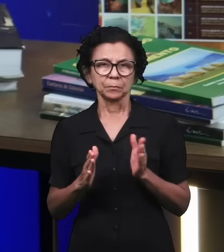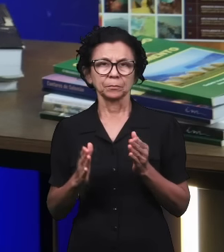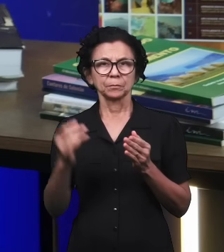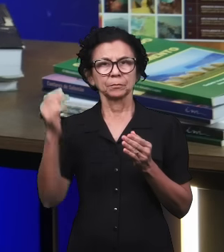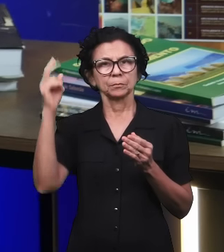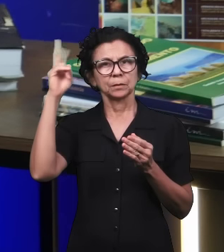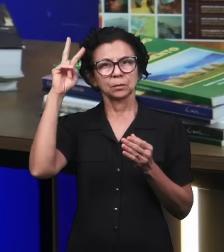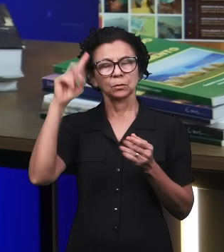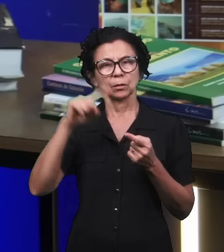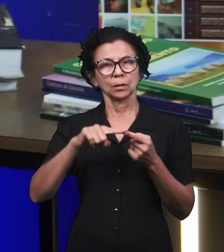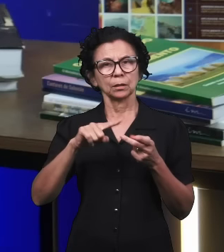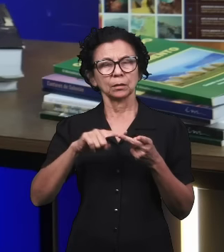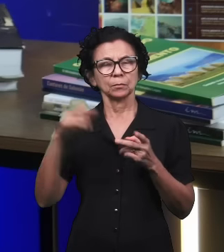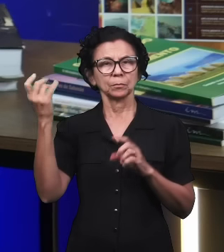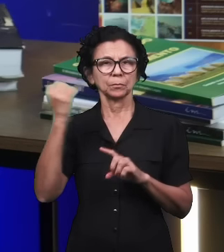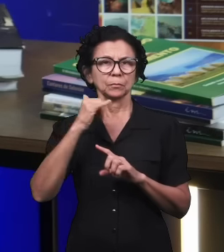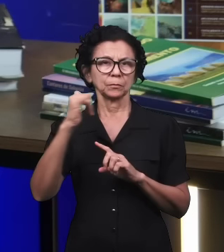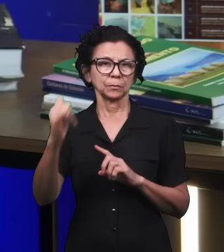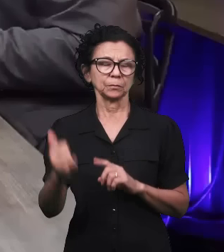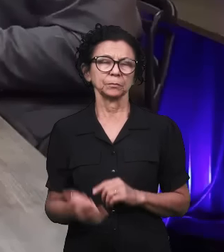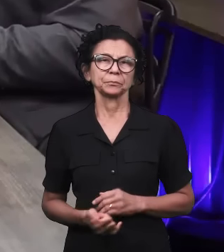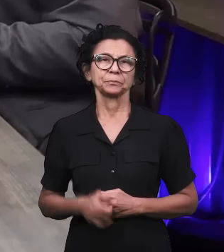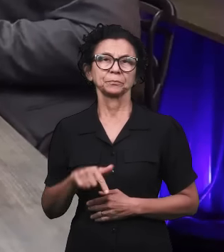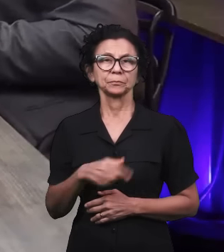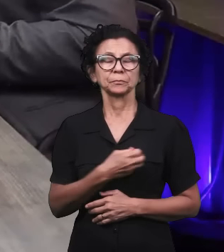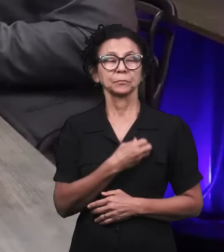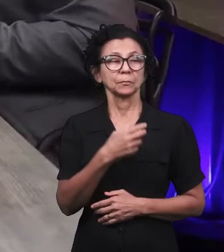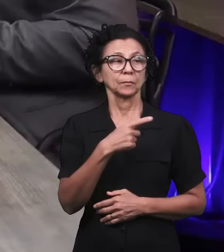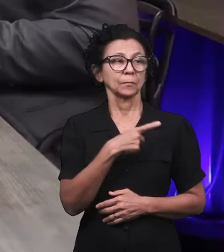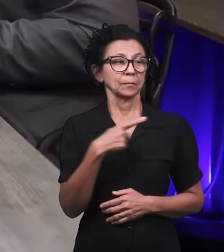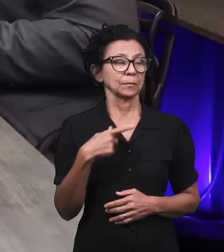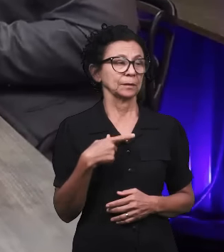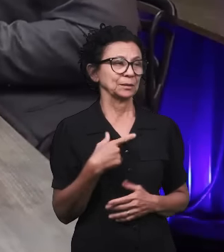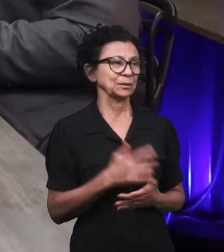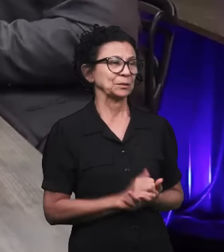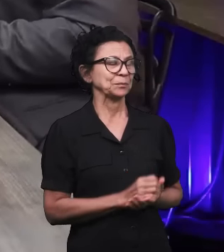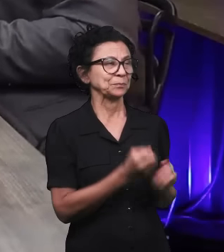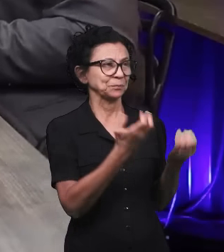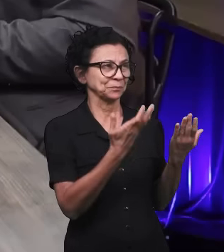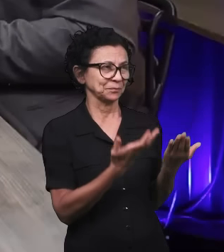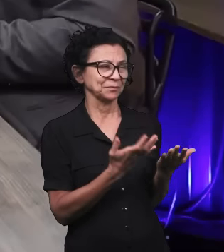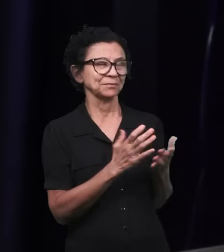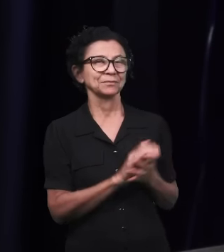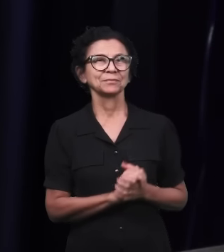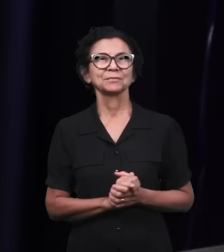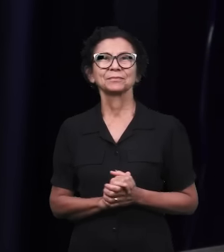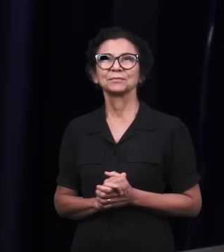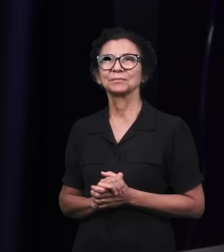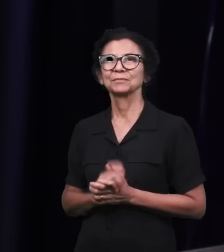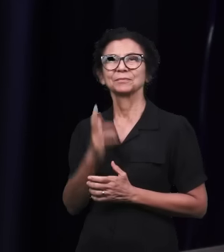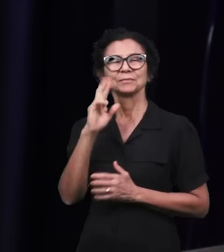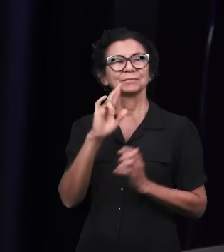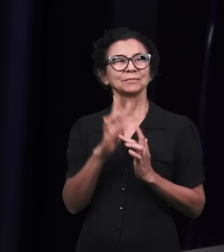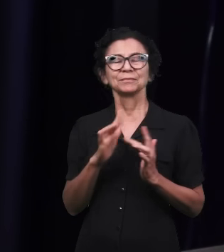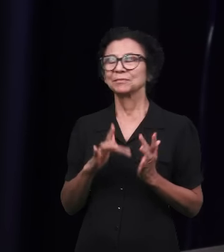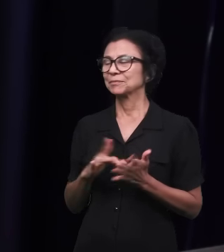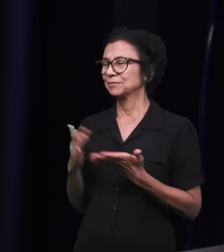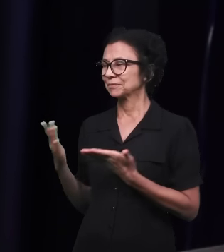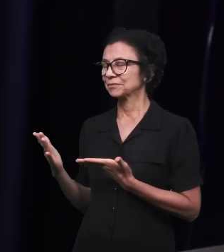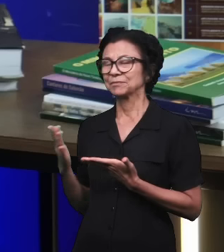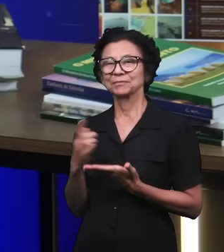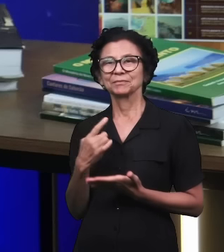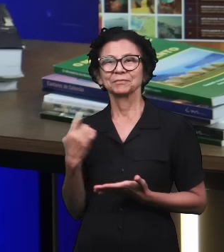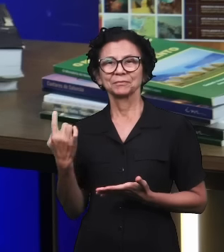no estúdio está o pastor Roberto Pedra. Seja bem-vindo novamente, pastor. A paz do Senhor. A paz do Senhor, pastor Alex. A paz do Senhor a todos os